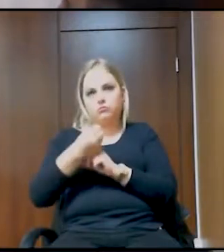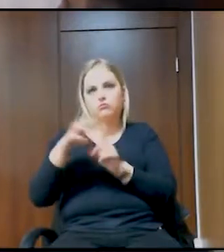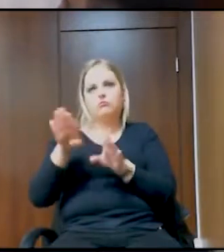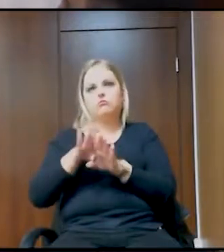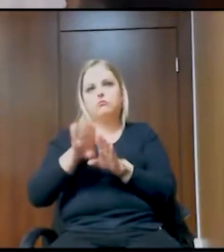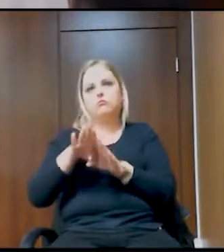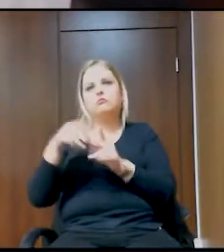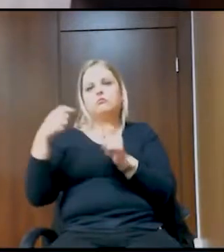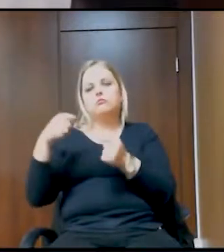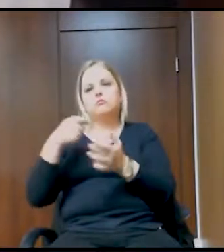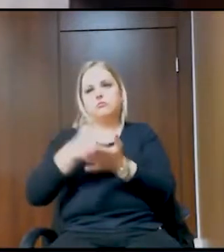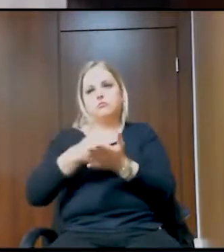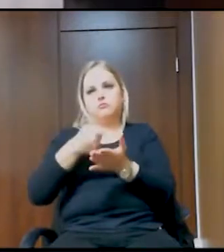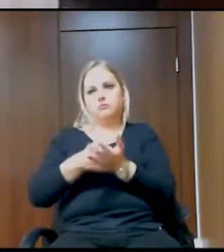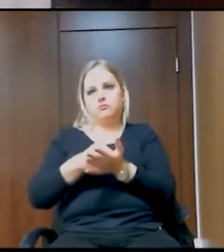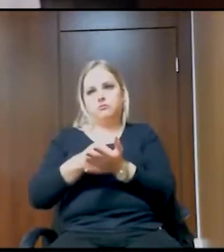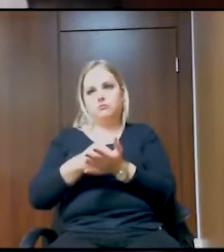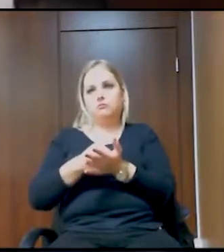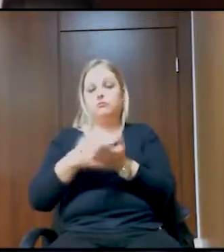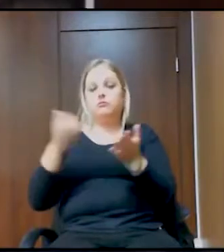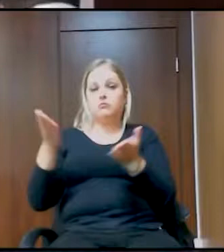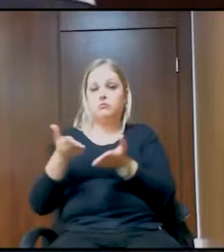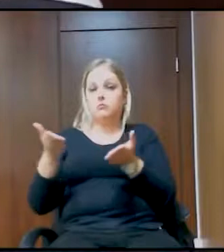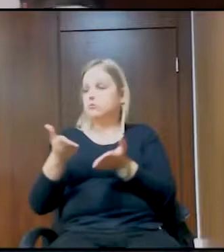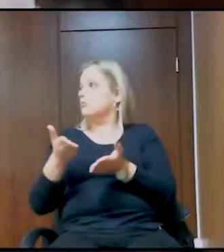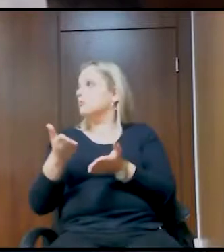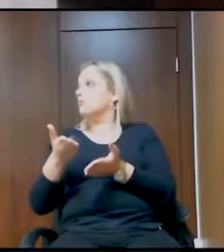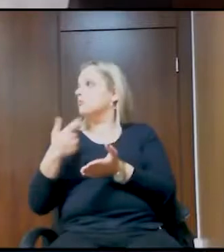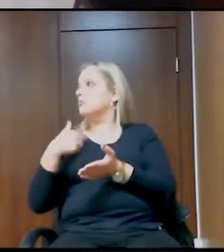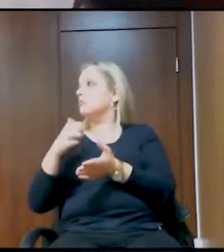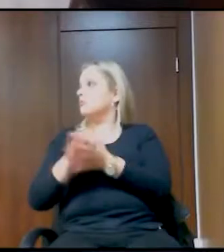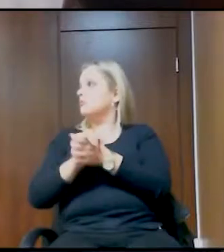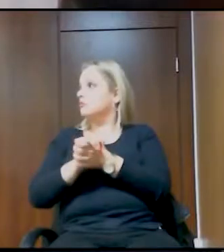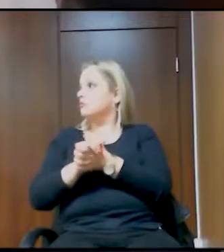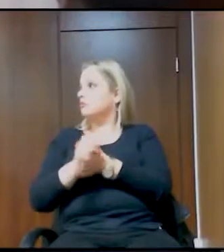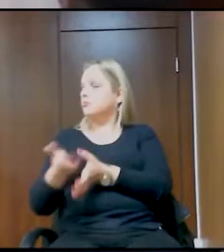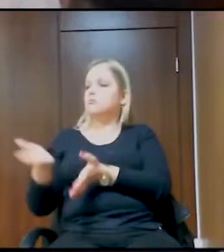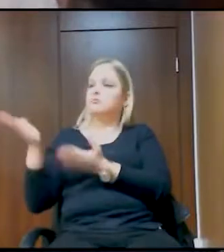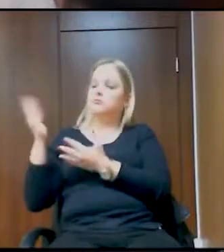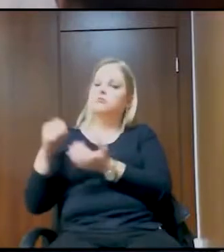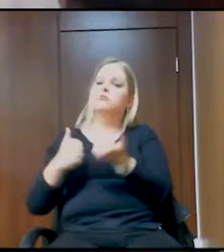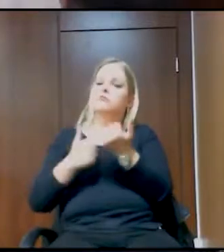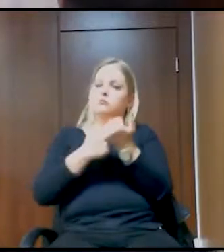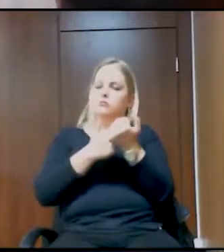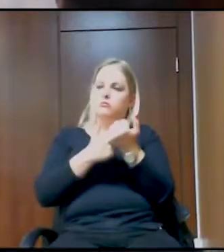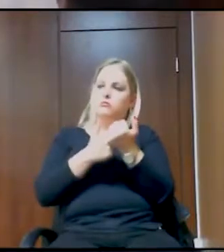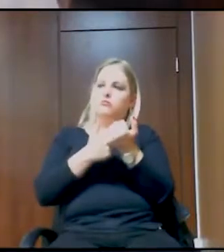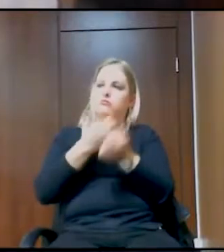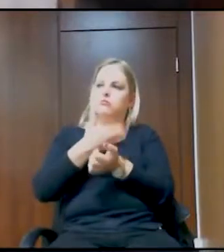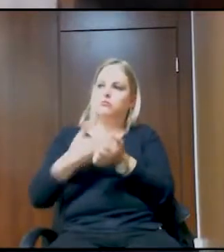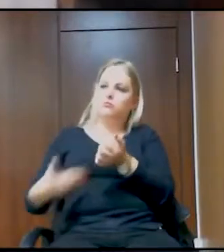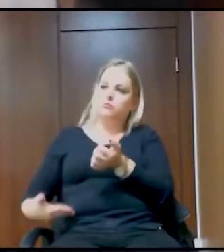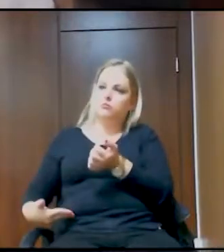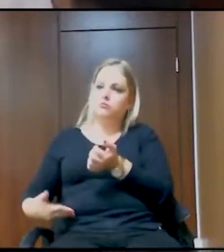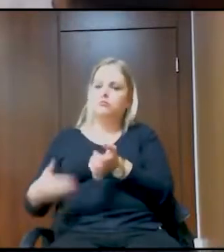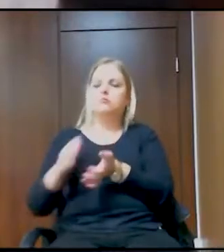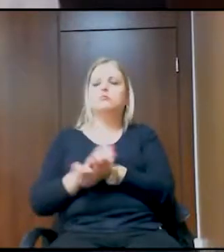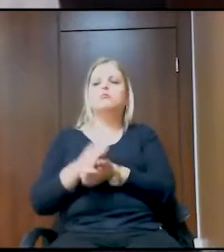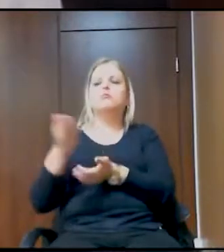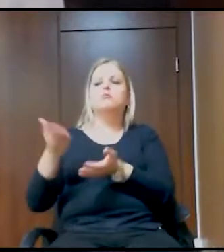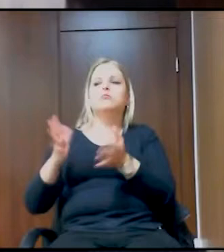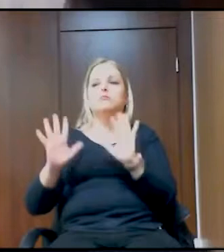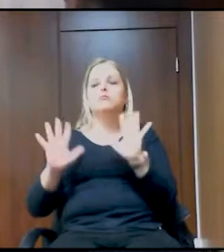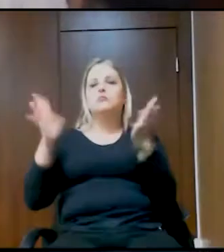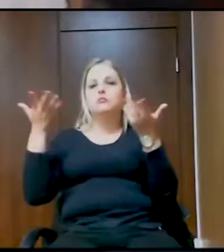tem essa obrigação. Hoje as falas, até cumprimento a Defensoria Pública por esse evento